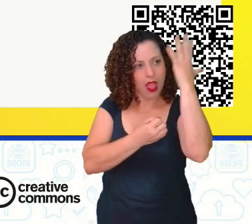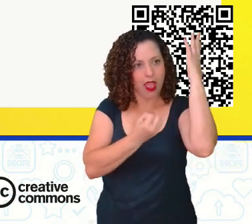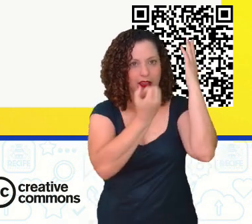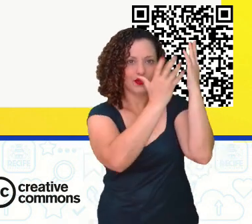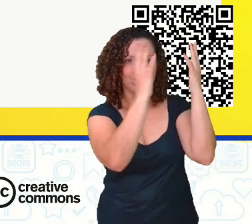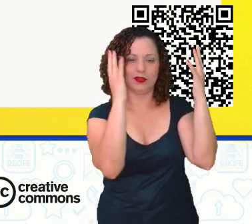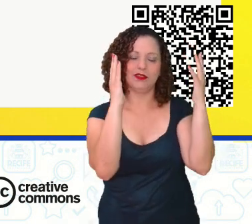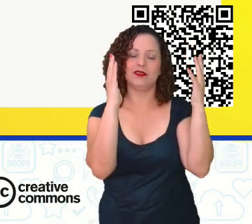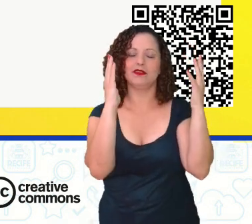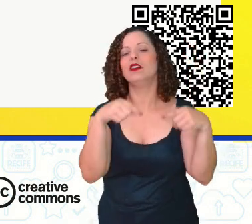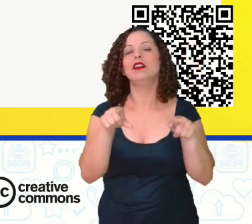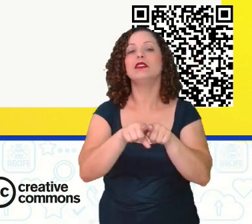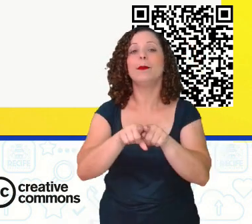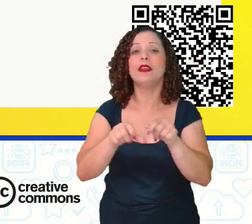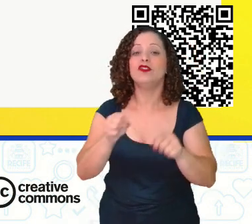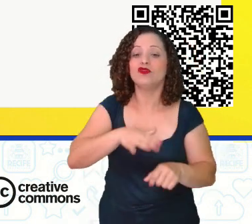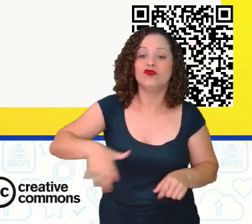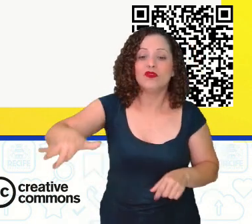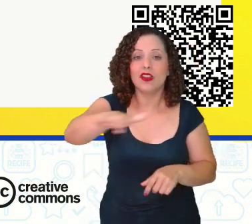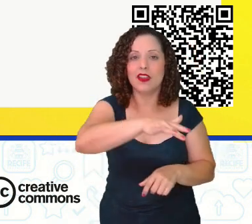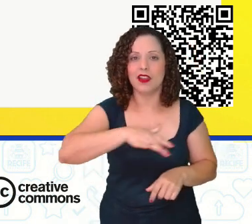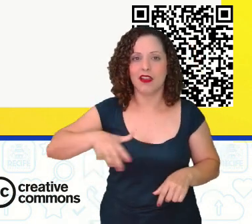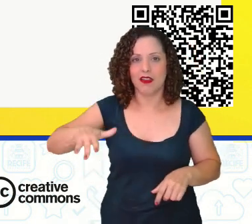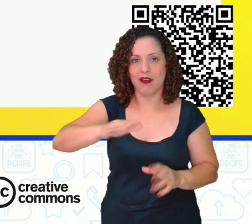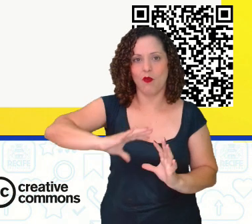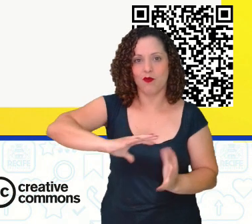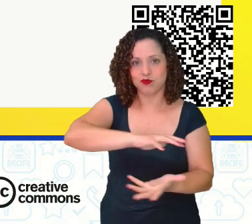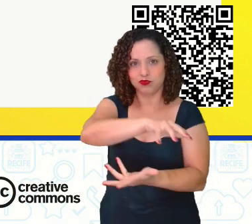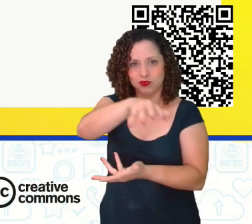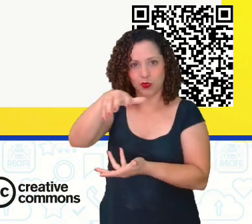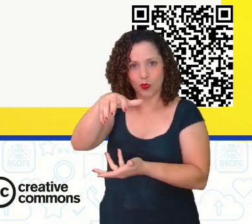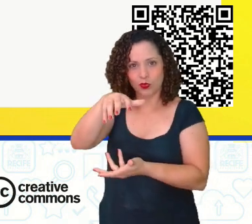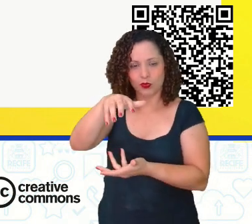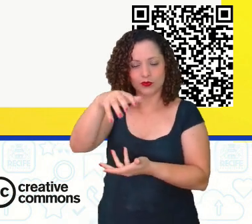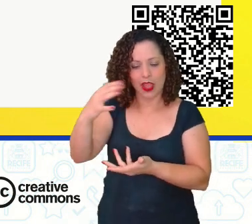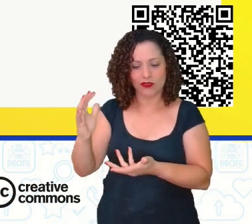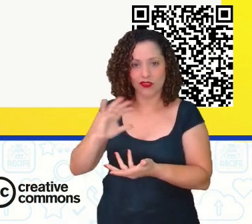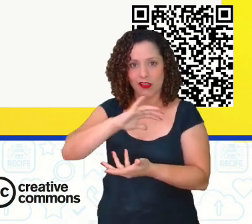mais global, mas tem outras questões,